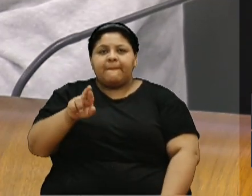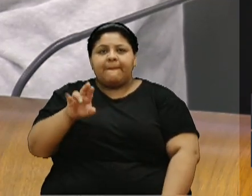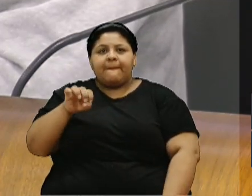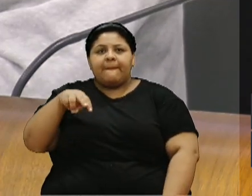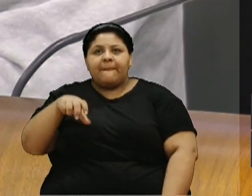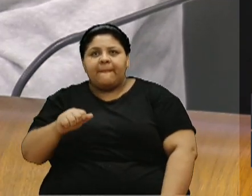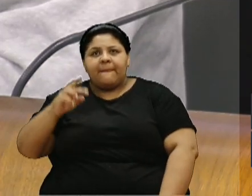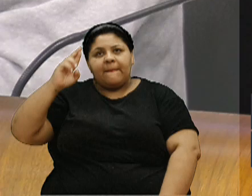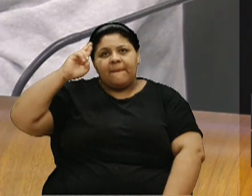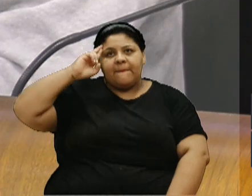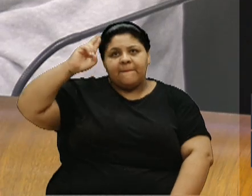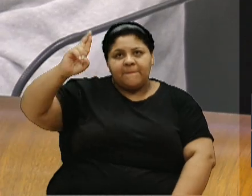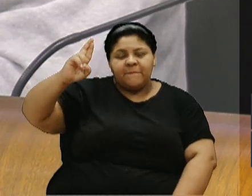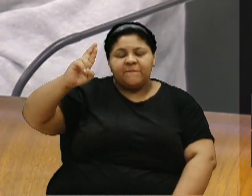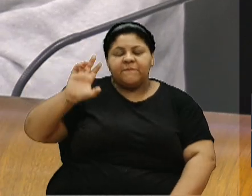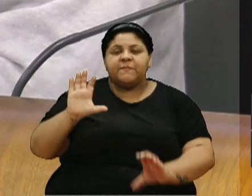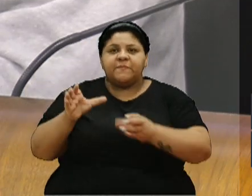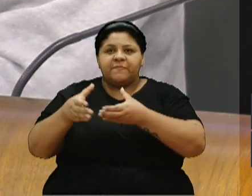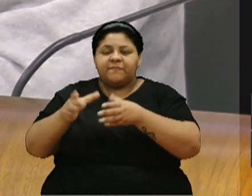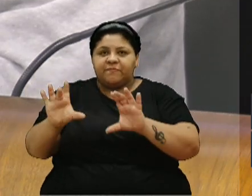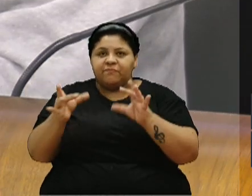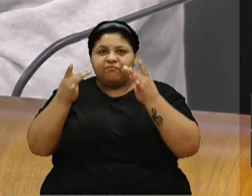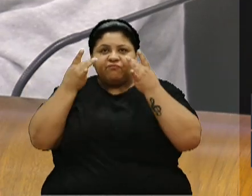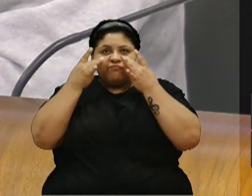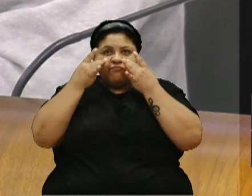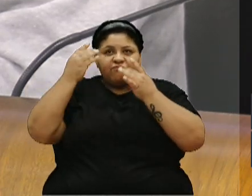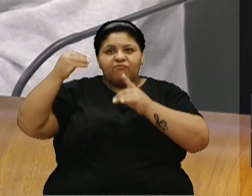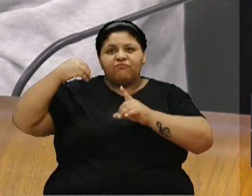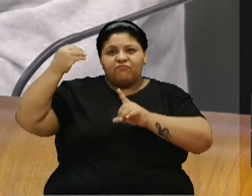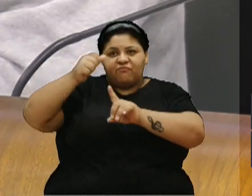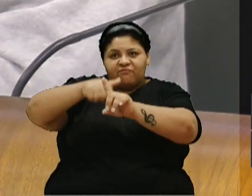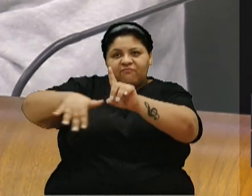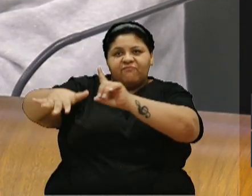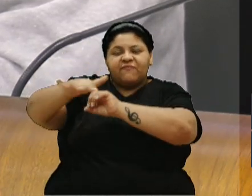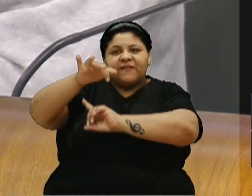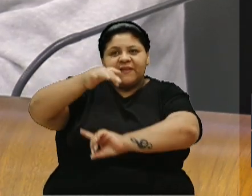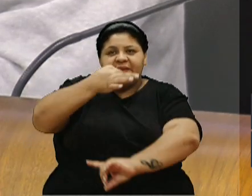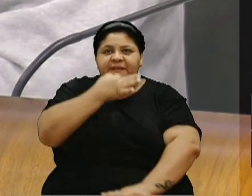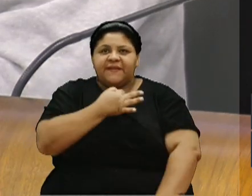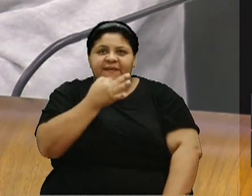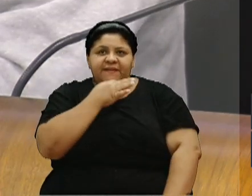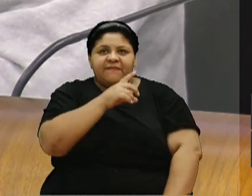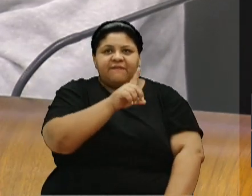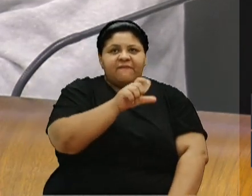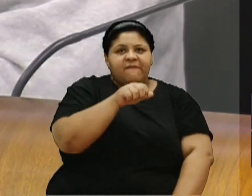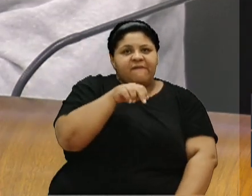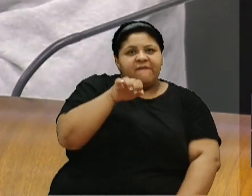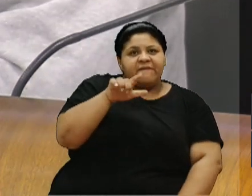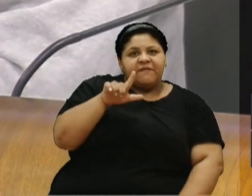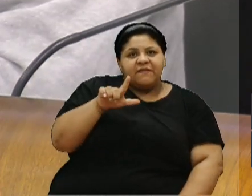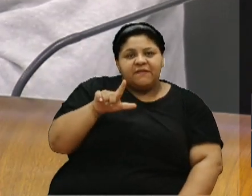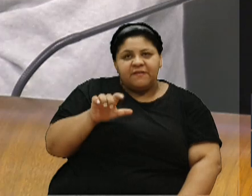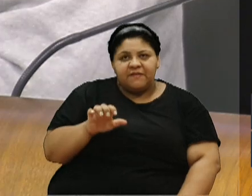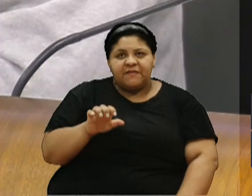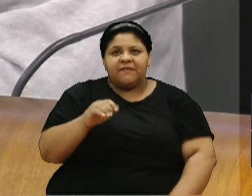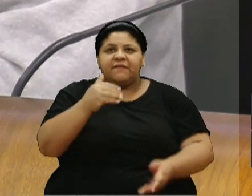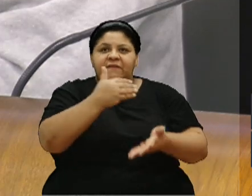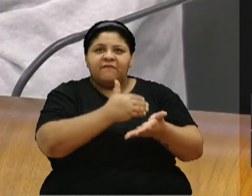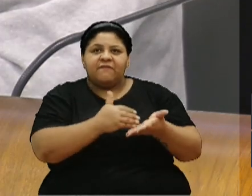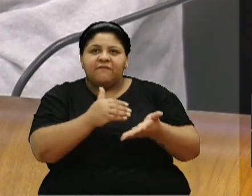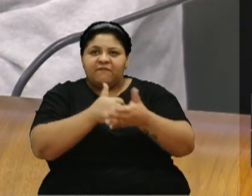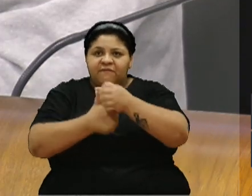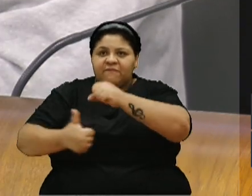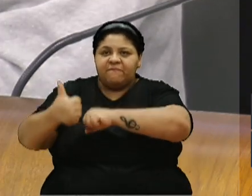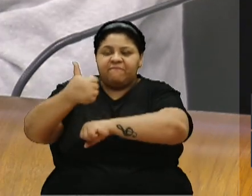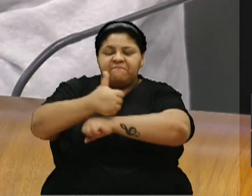Guerra, diretora da Rede de Atenção Psicossocial aqui de Caxias do Sul. Daniele Meneguzzi, a secretária